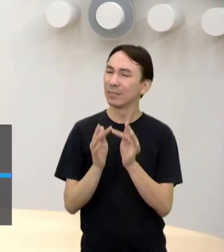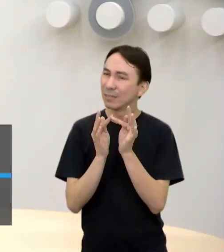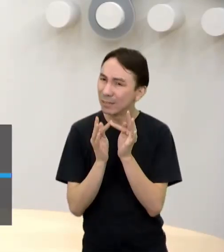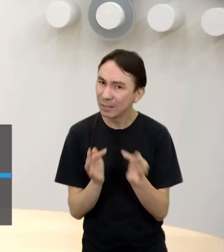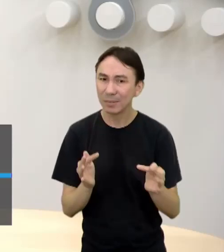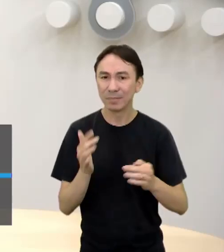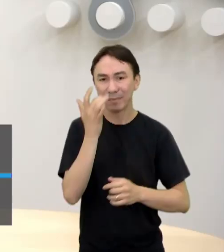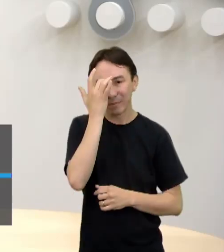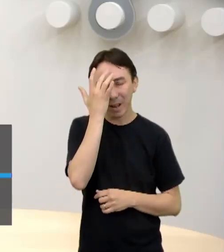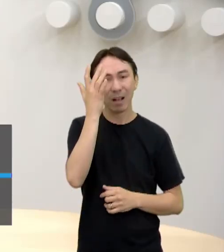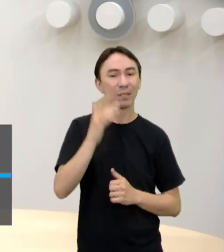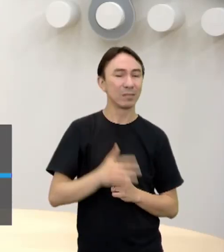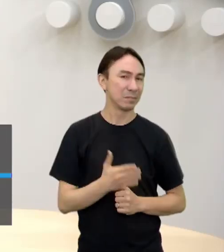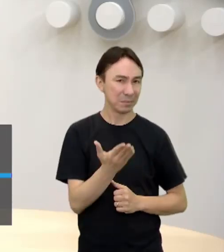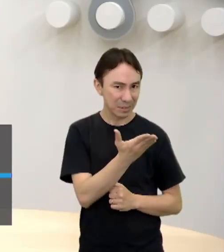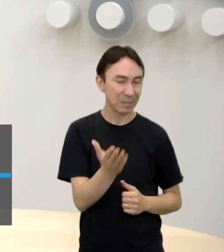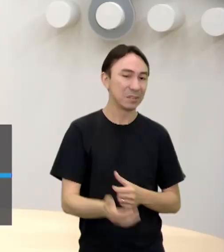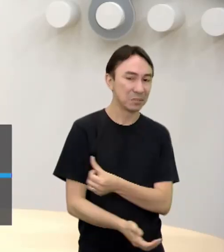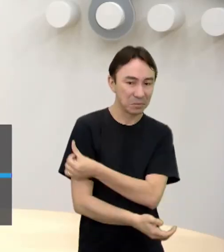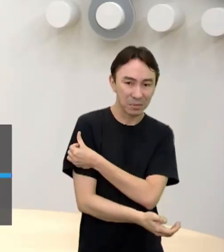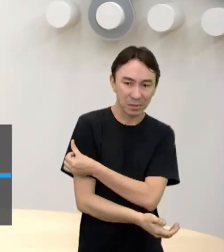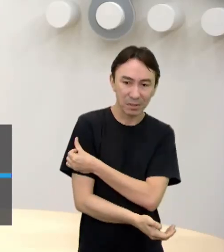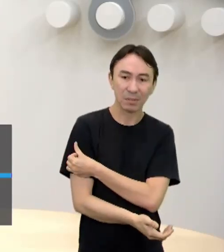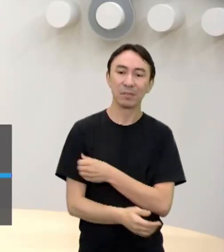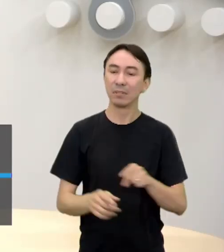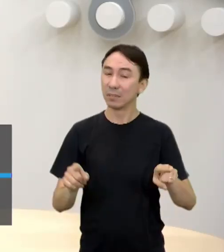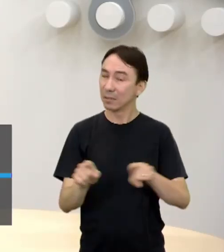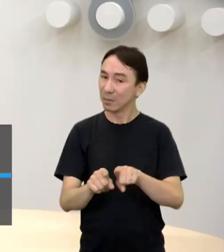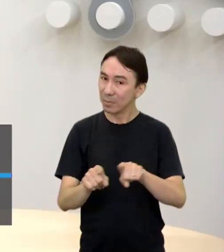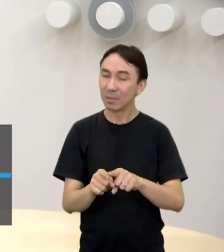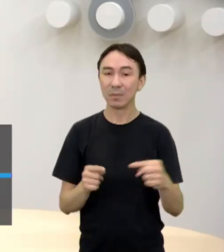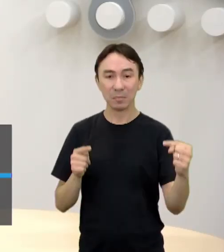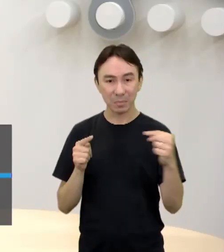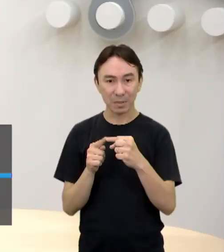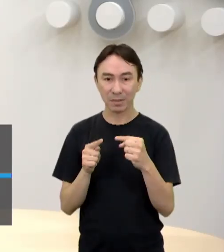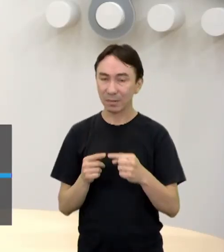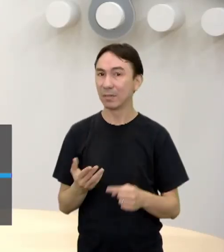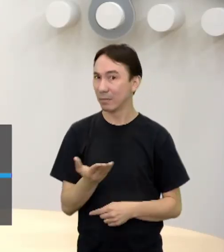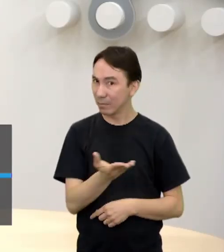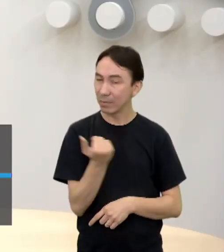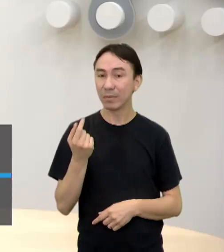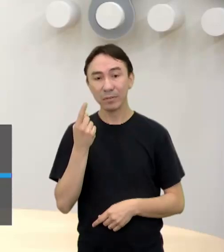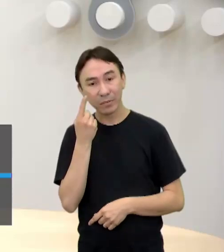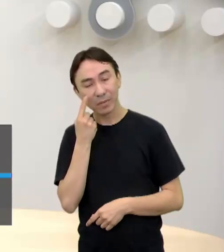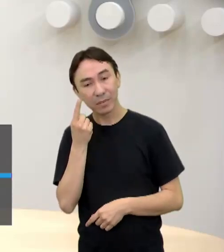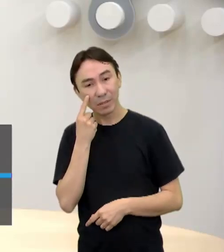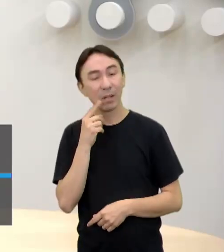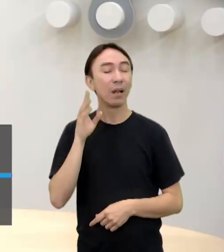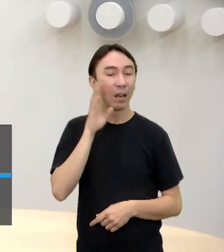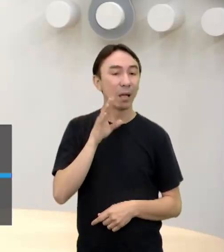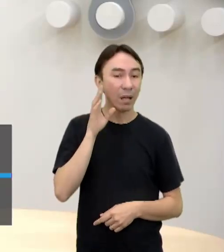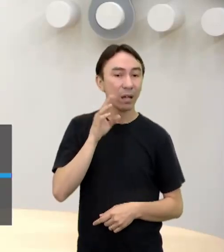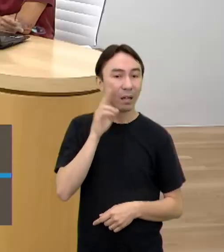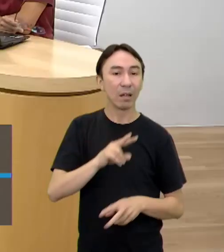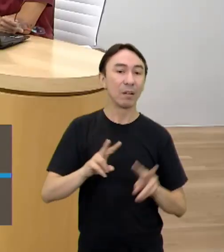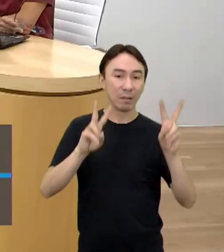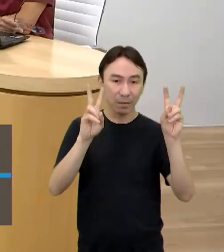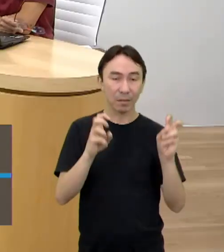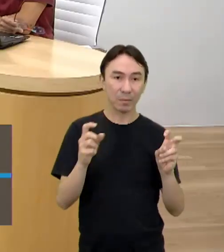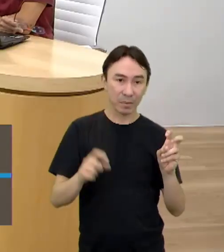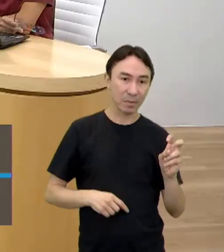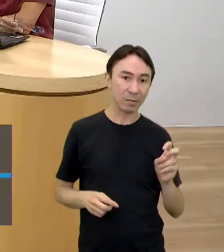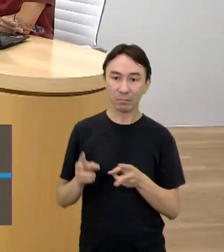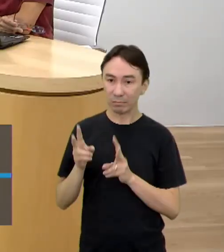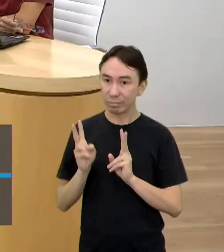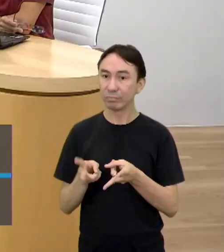6º ano também. Se tiver meio à toa aí, se tiver um tempinho aí, assiste a aula do 7º ano. Bem legal, a gente tem uma continuidade nesse tema, Tony. E tá bem